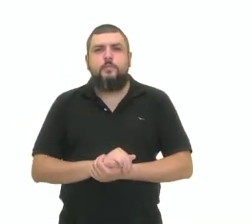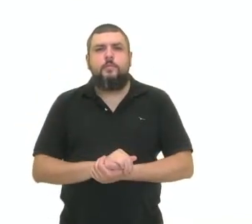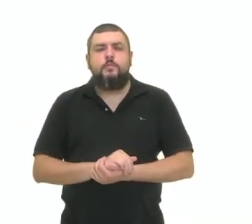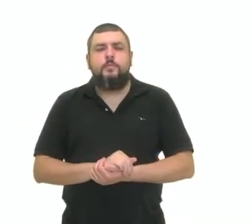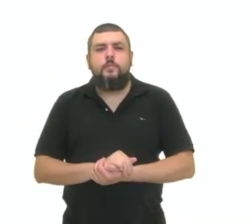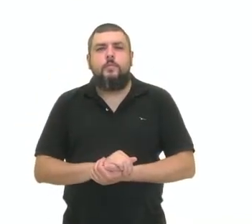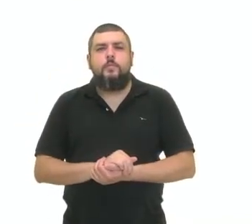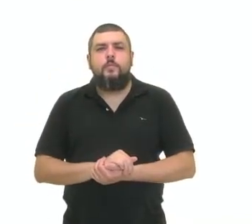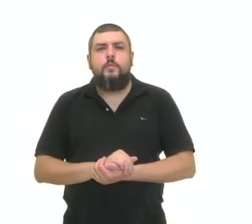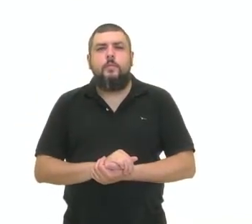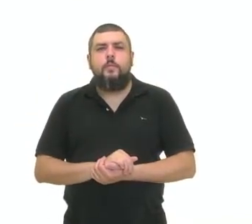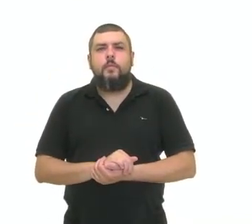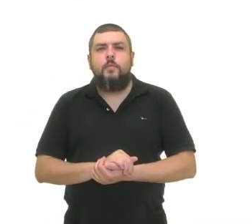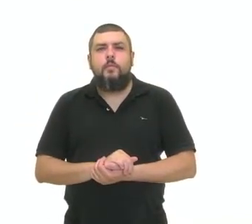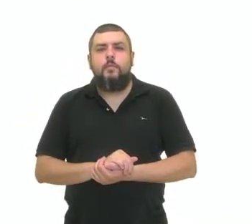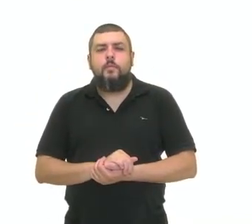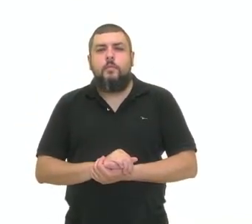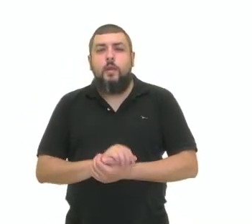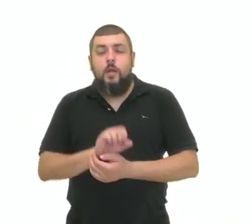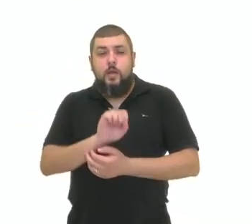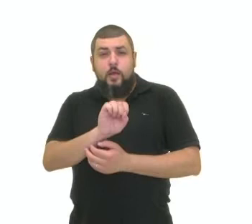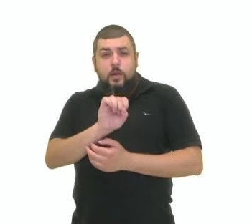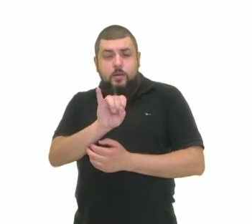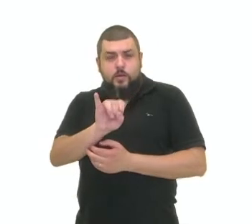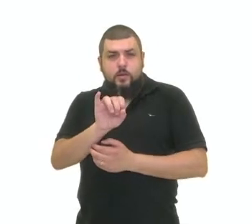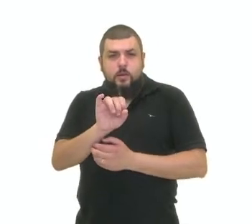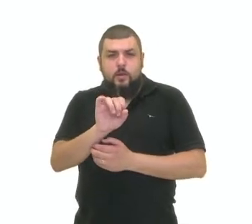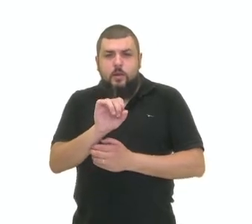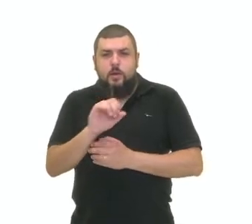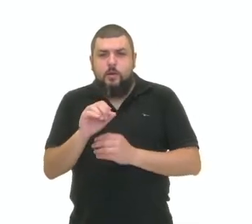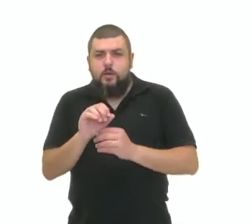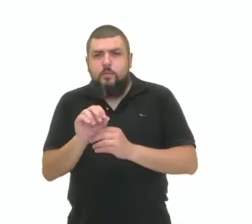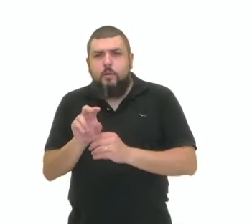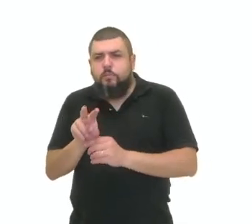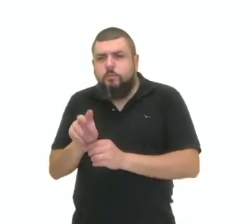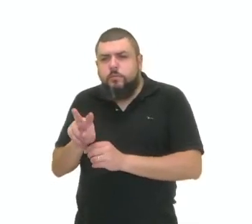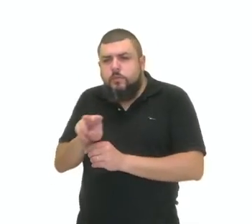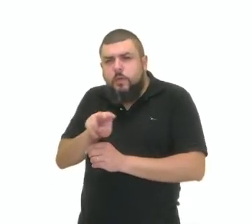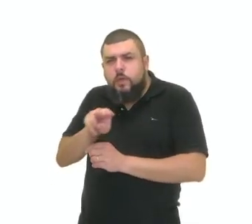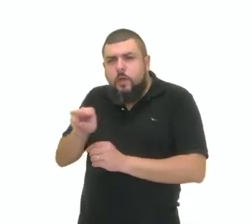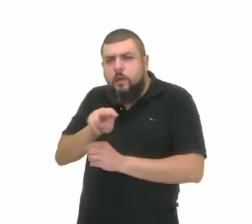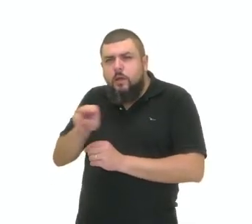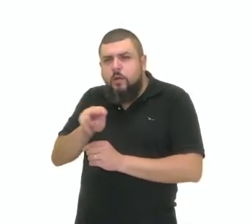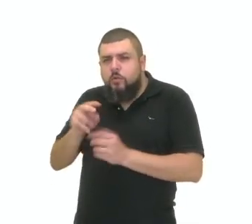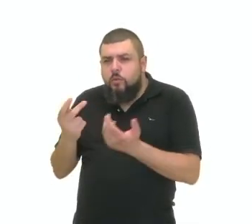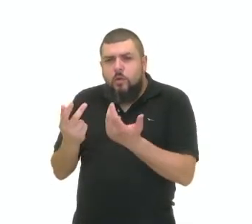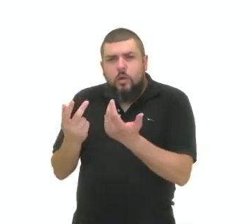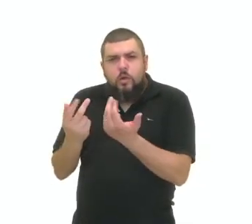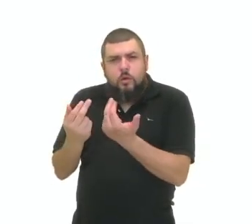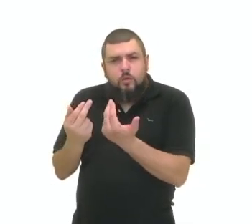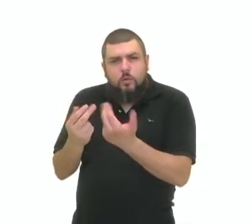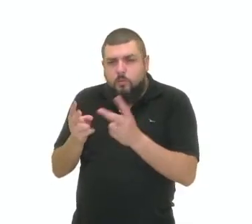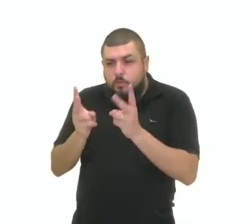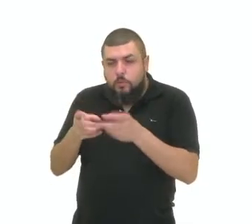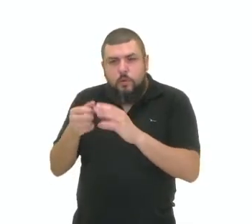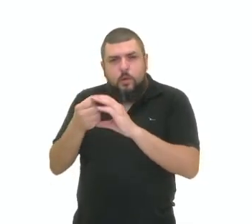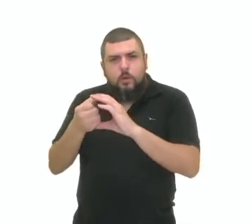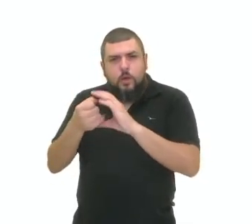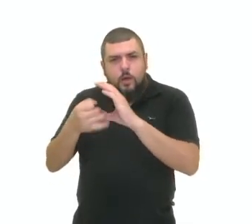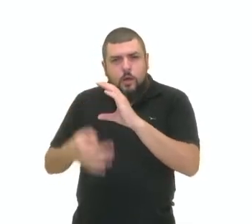Organismos que têm um par de alelos iguais, que determinam a mesma variação de características, então eles são